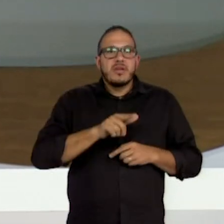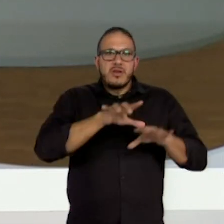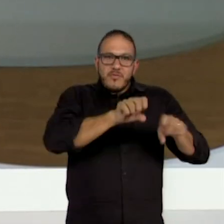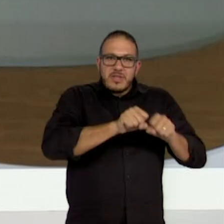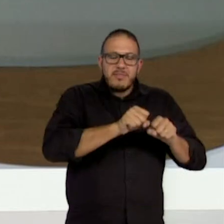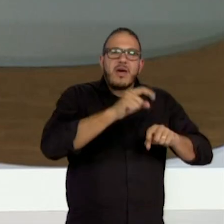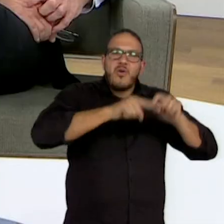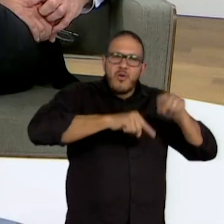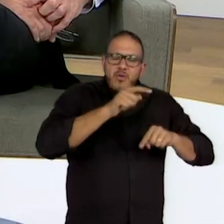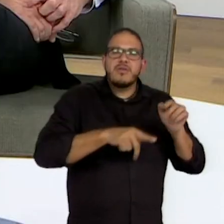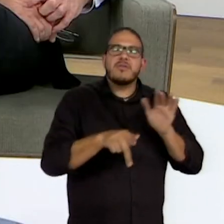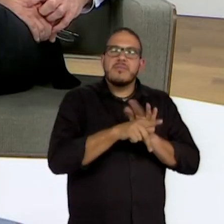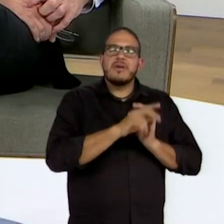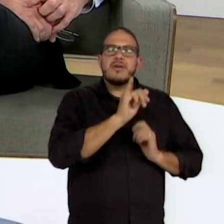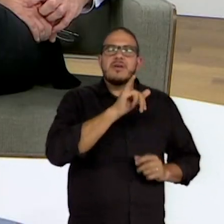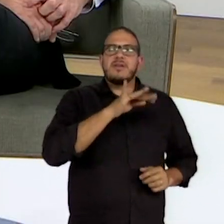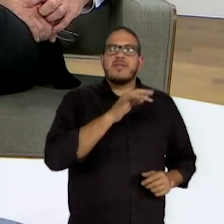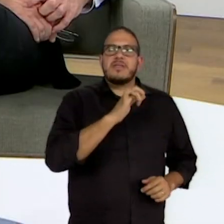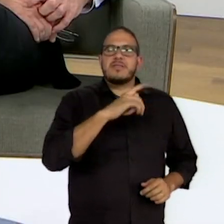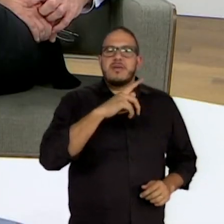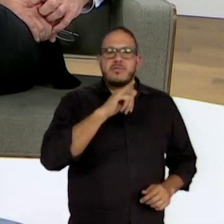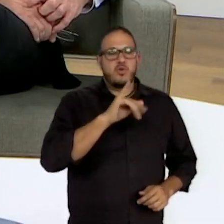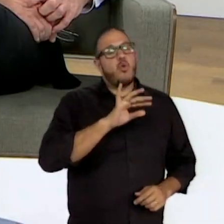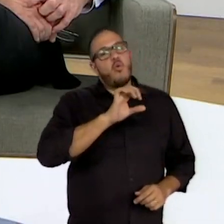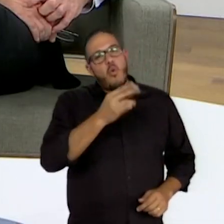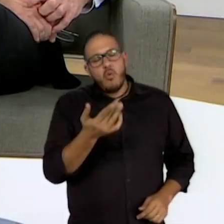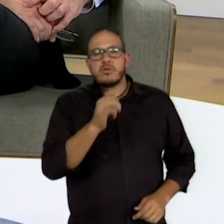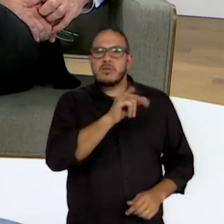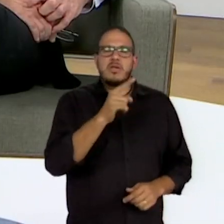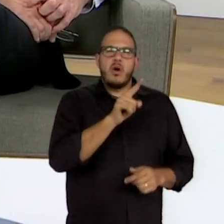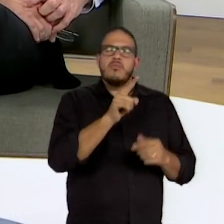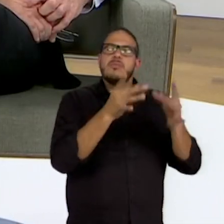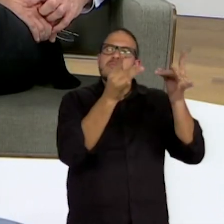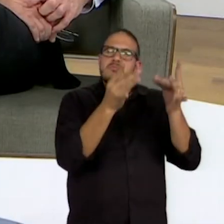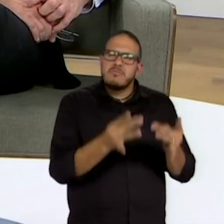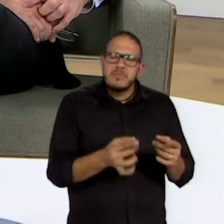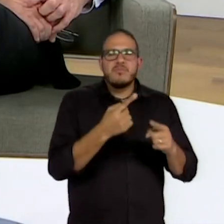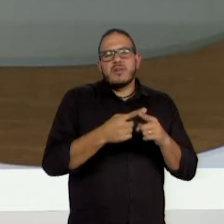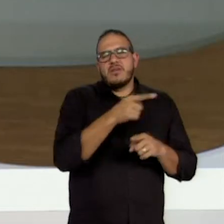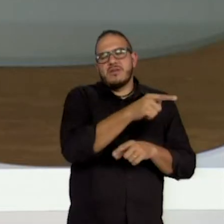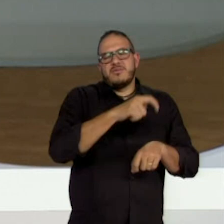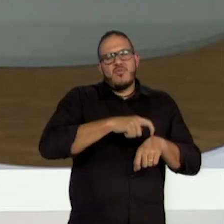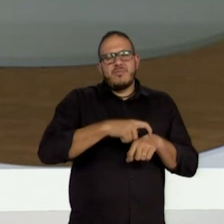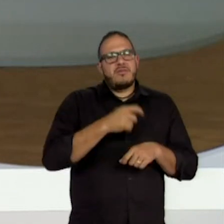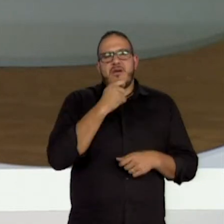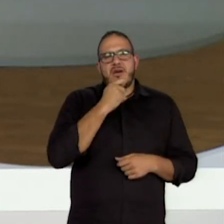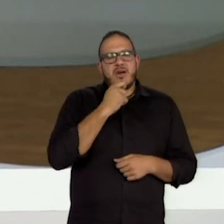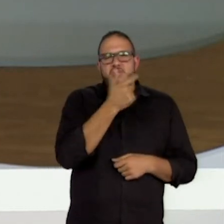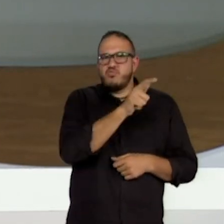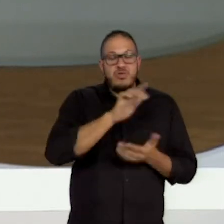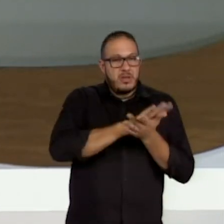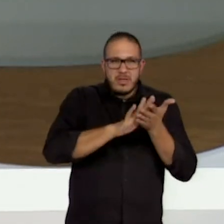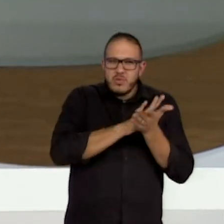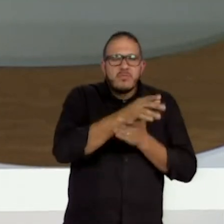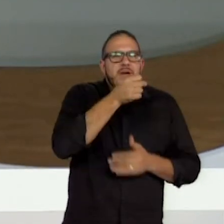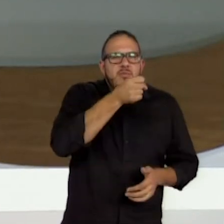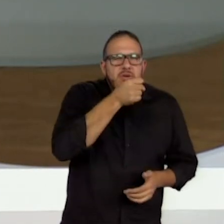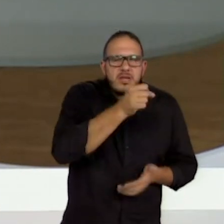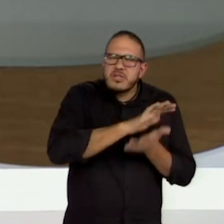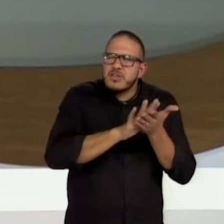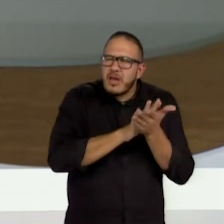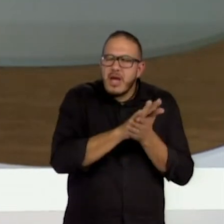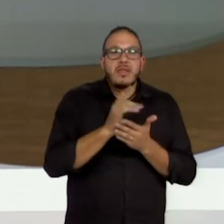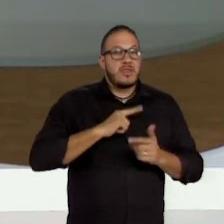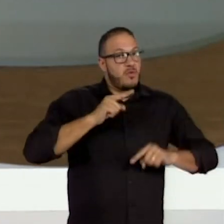mãos e ao Intercept? Ou, ainda que não detalhadamente, porque àquela altura não tinha ainda nenhuma reportagem, que havia um